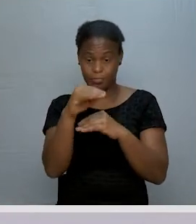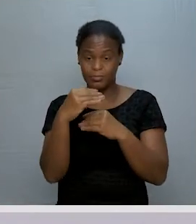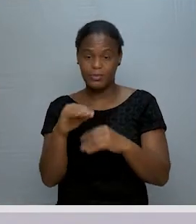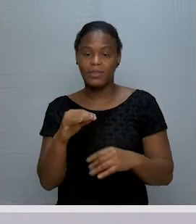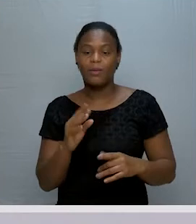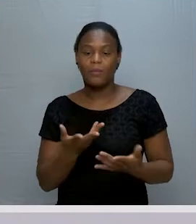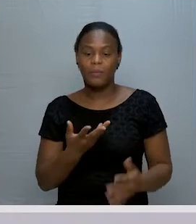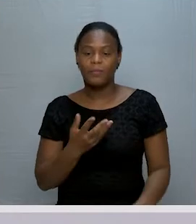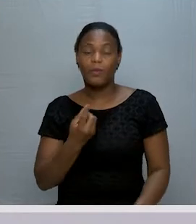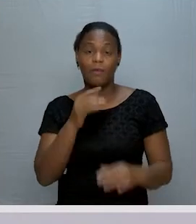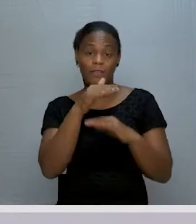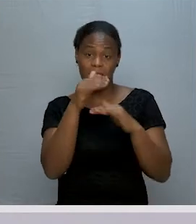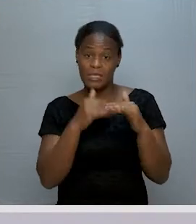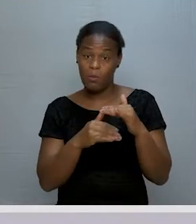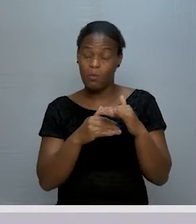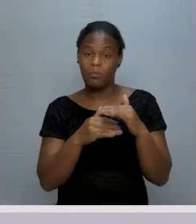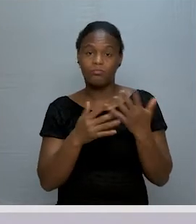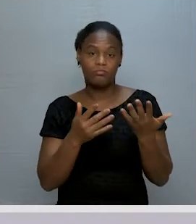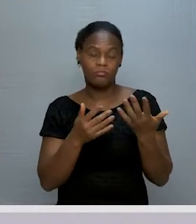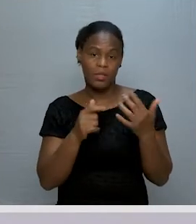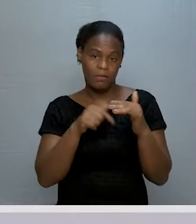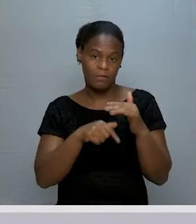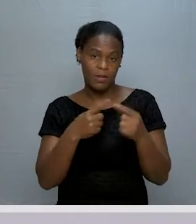aqui sobre frações com